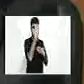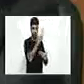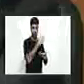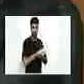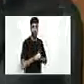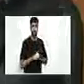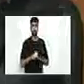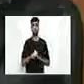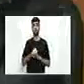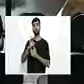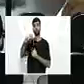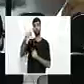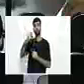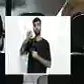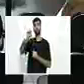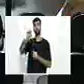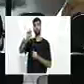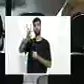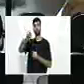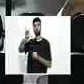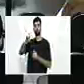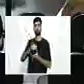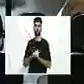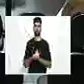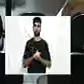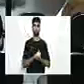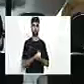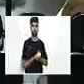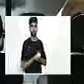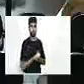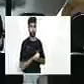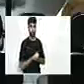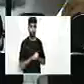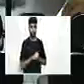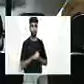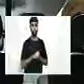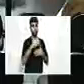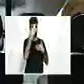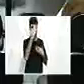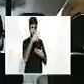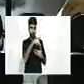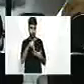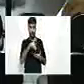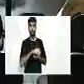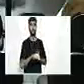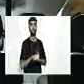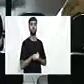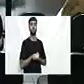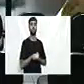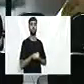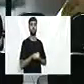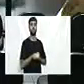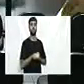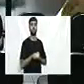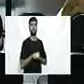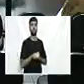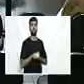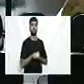com a palavra Vereador Sávio José obrigado senhor presidente